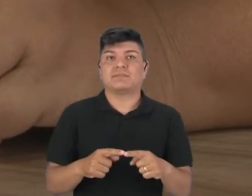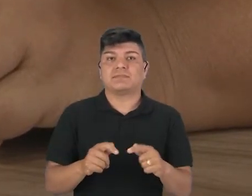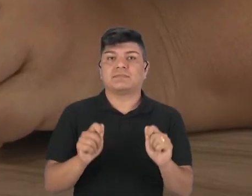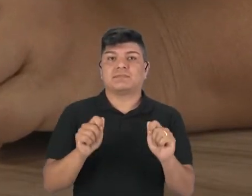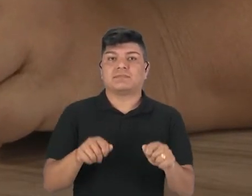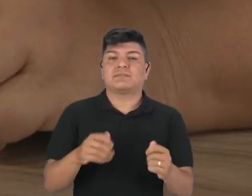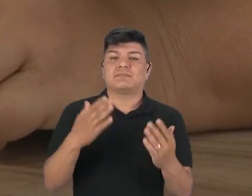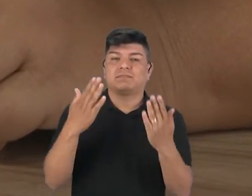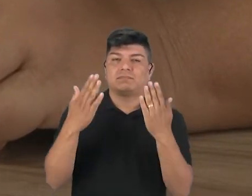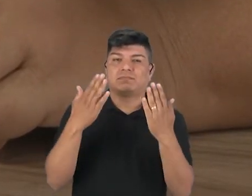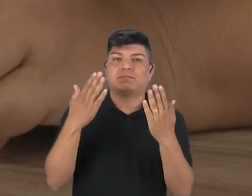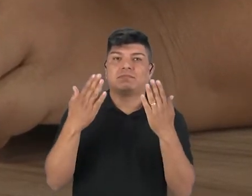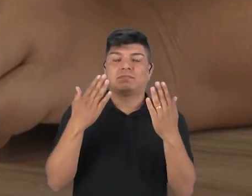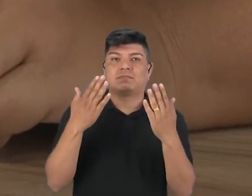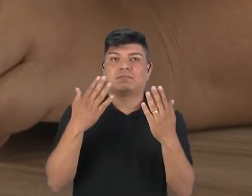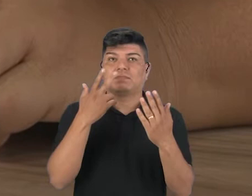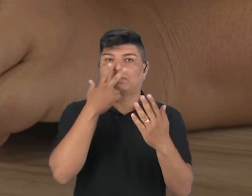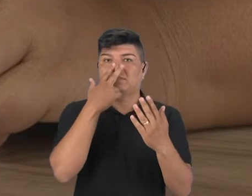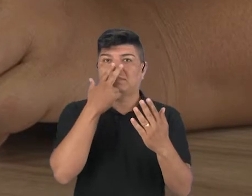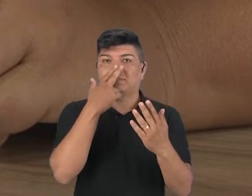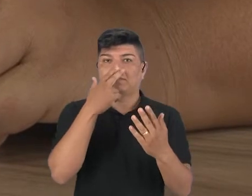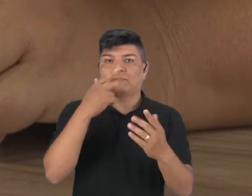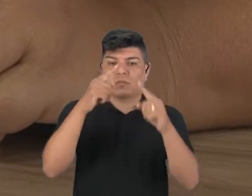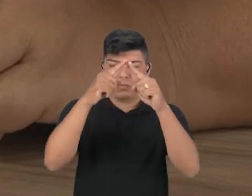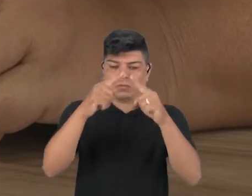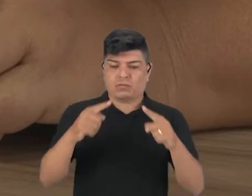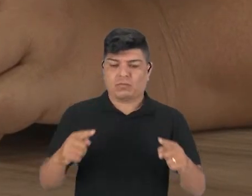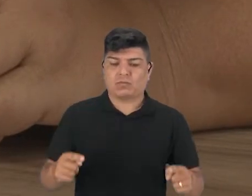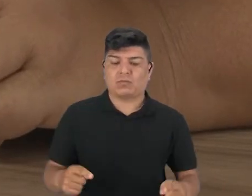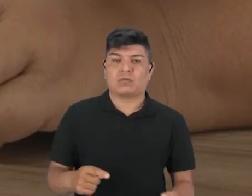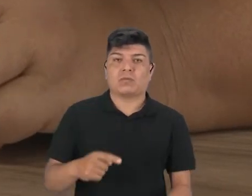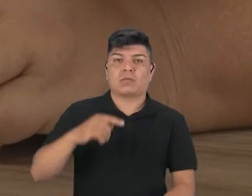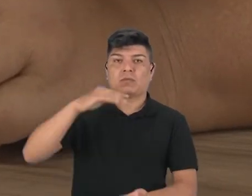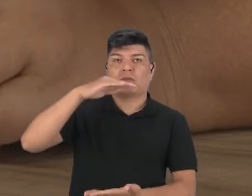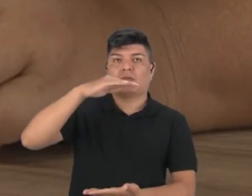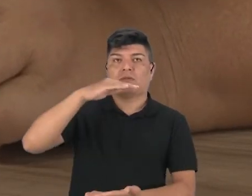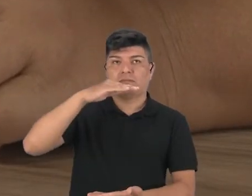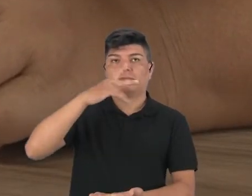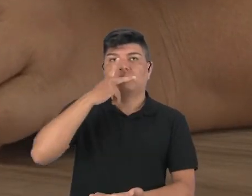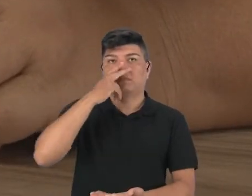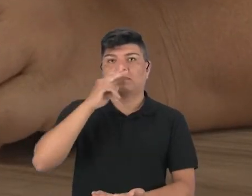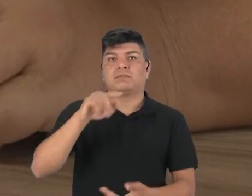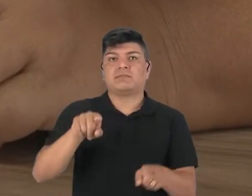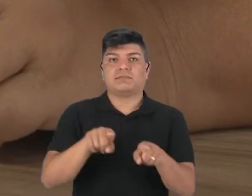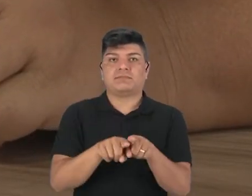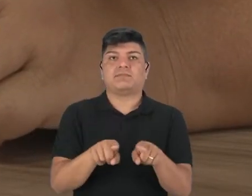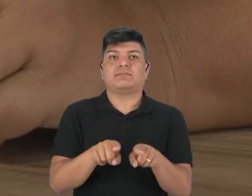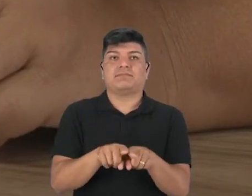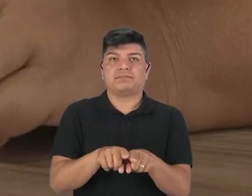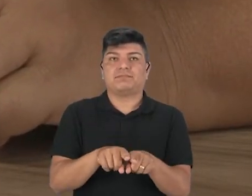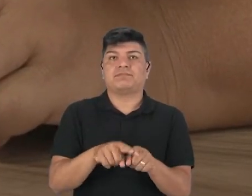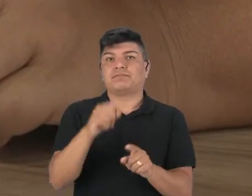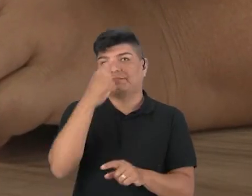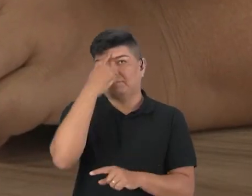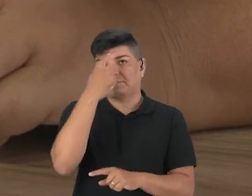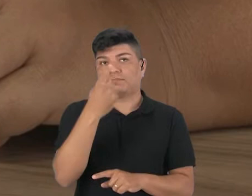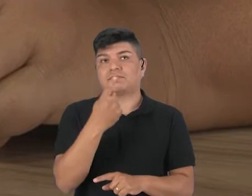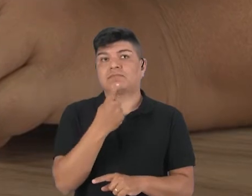poderia, assim, comparar como de um cone, O formato, a forma de um cone, de uma